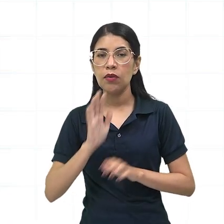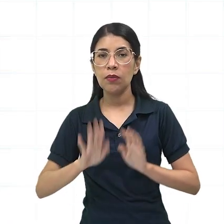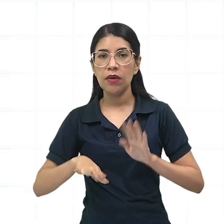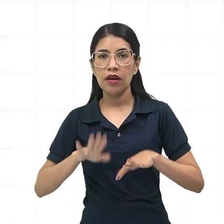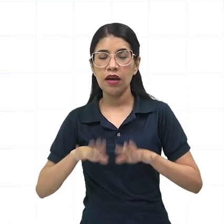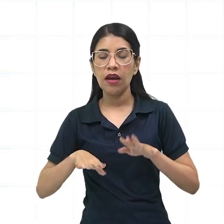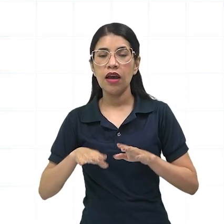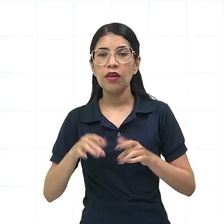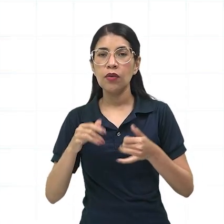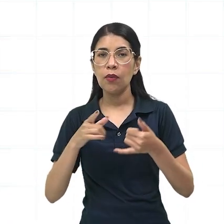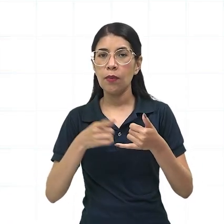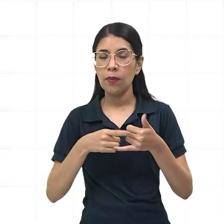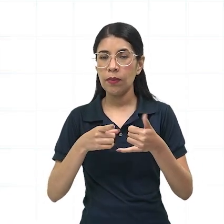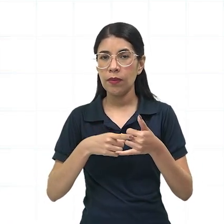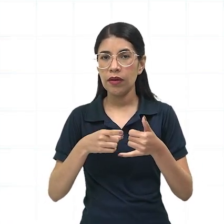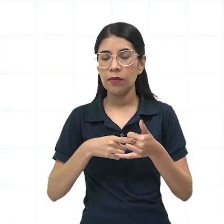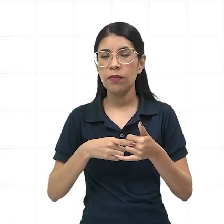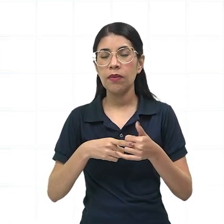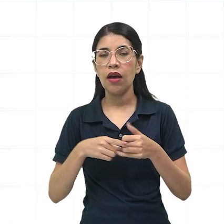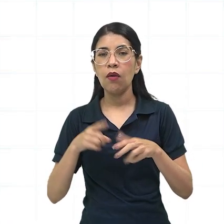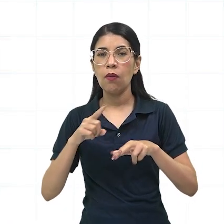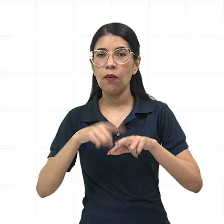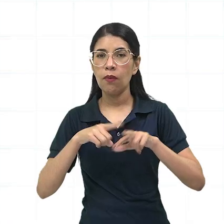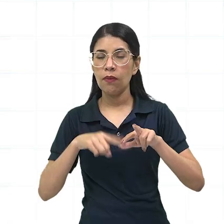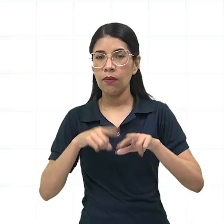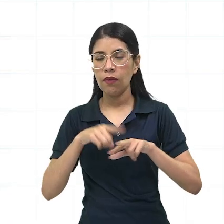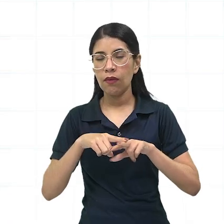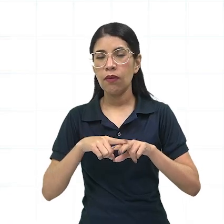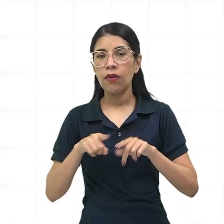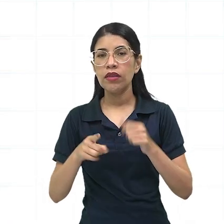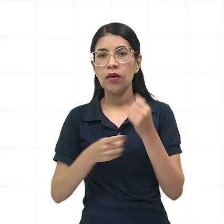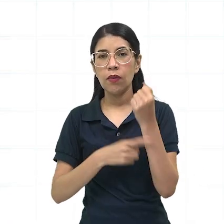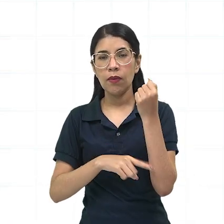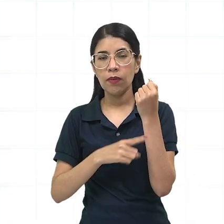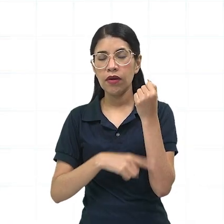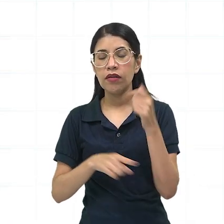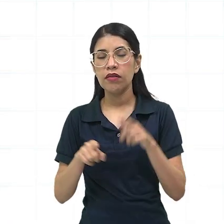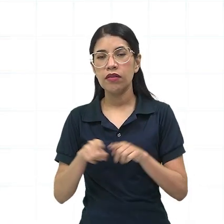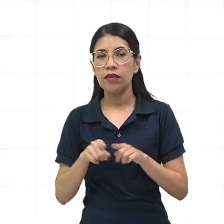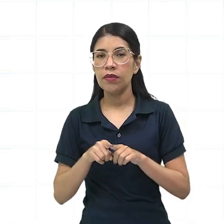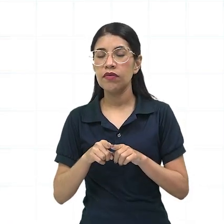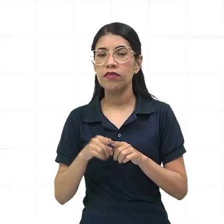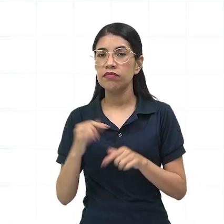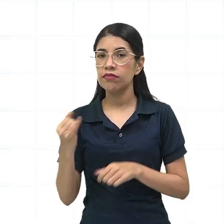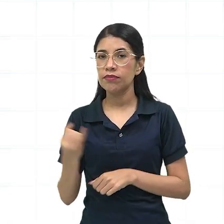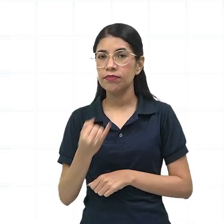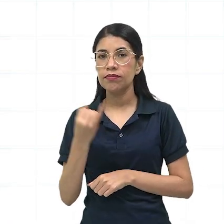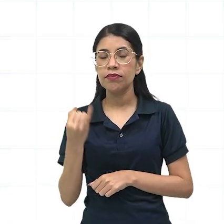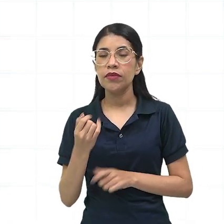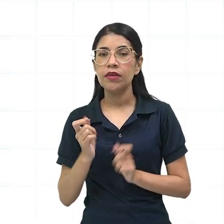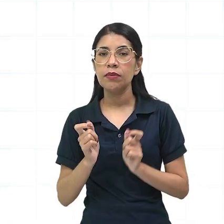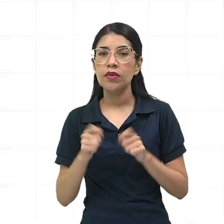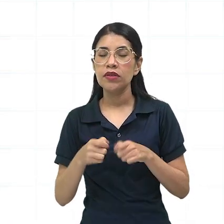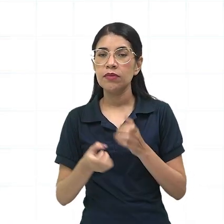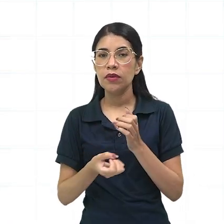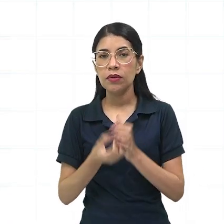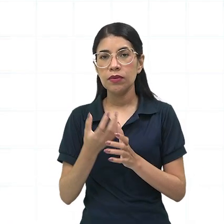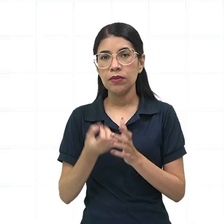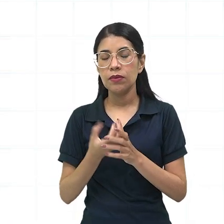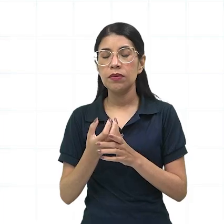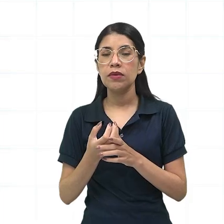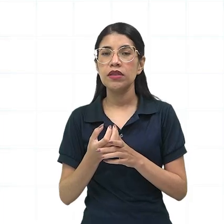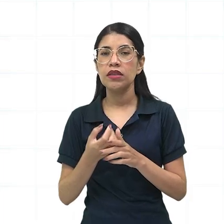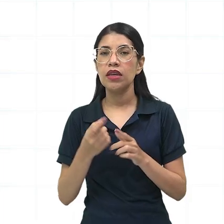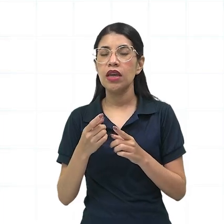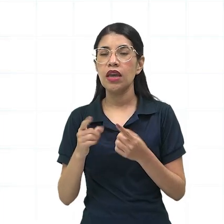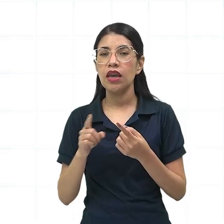o berimbau, o agogô e o reco-reco se tornaram fundamentais para a criação de